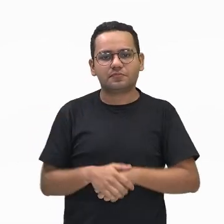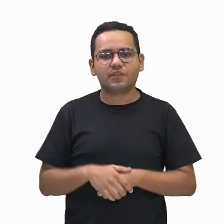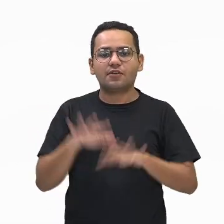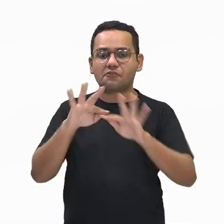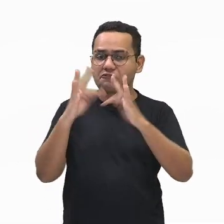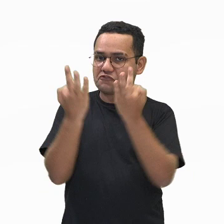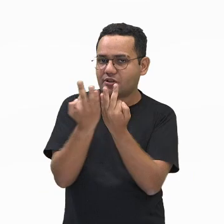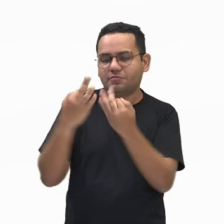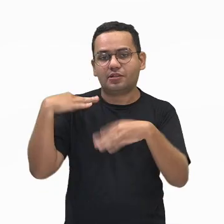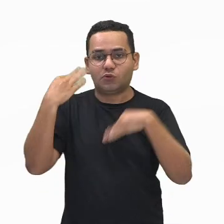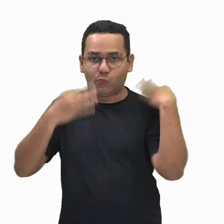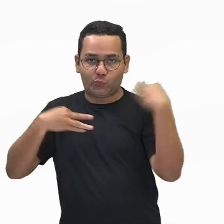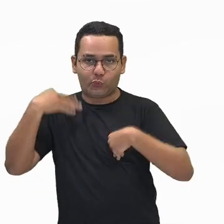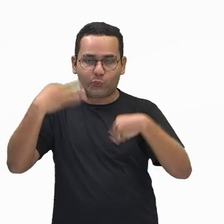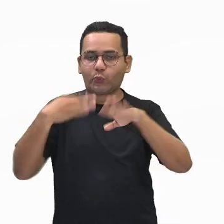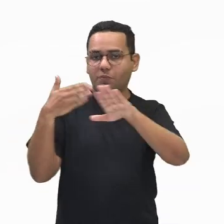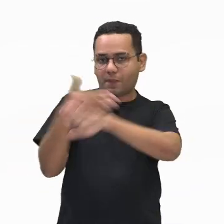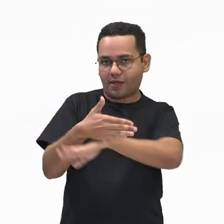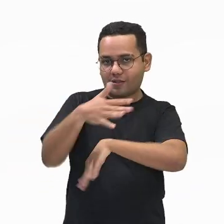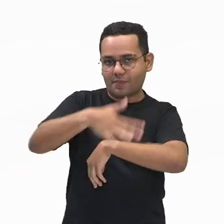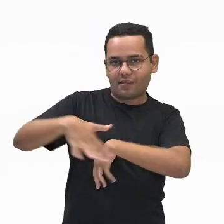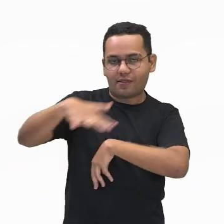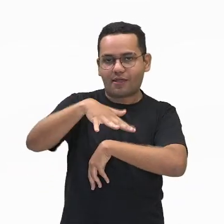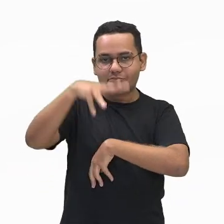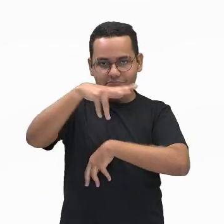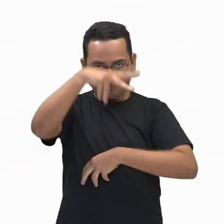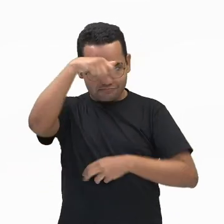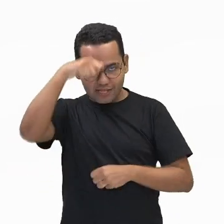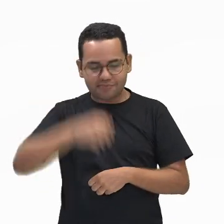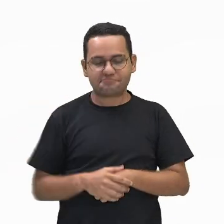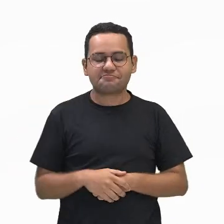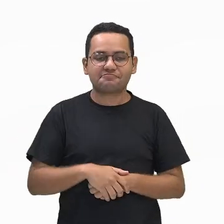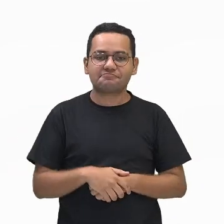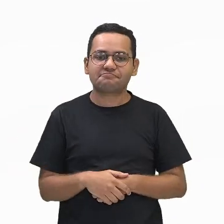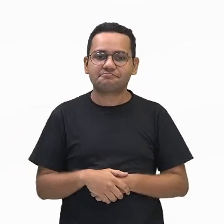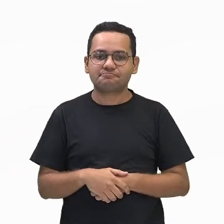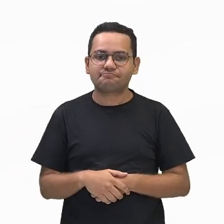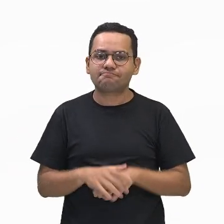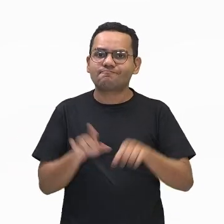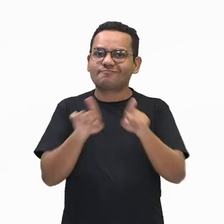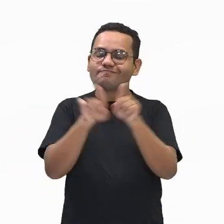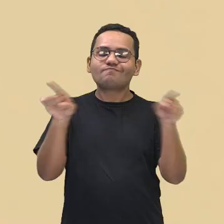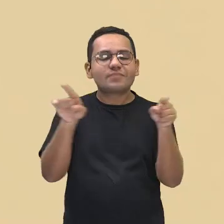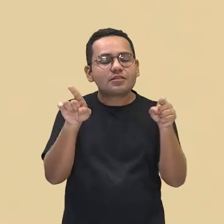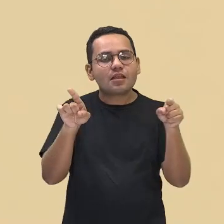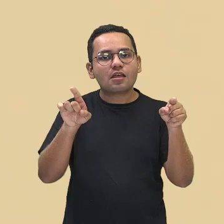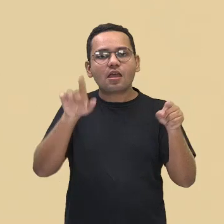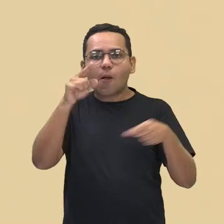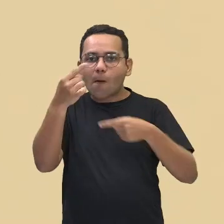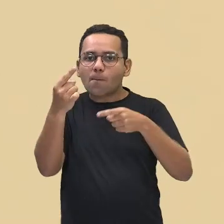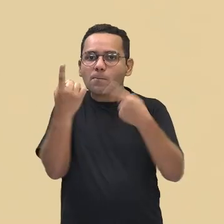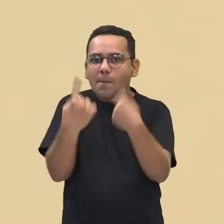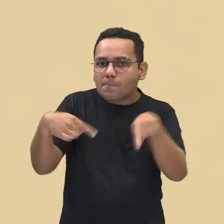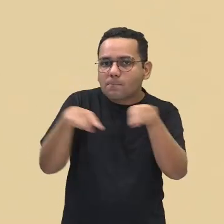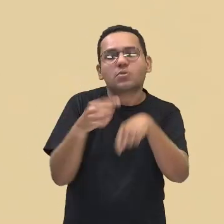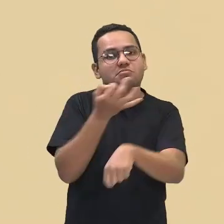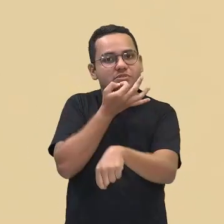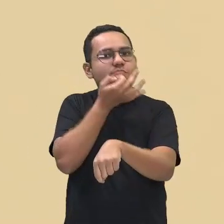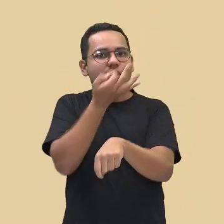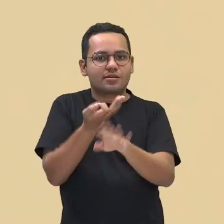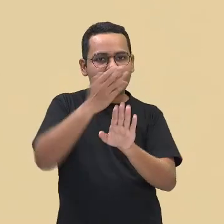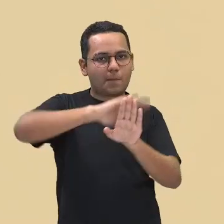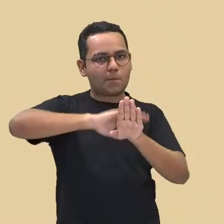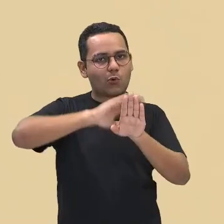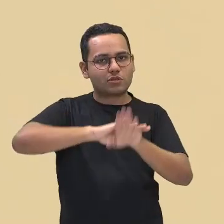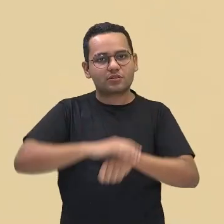das famílias de turistas. É uma música muito emblemática da nossa cidade, da região amazônica. E